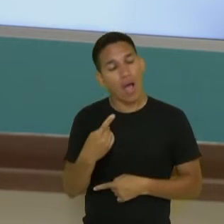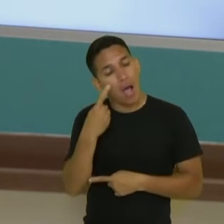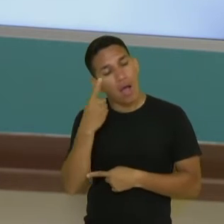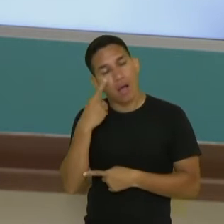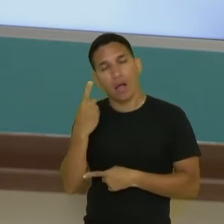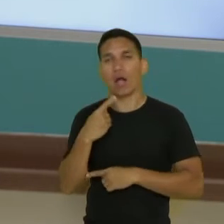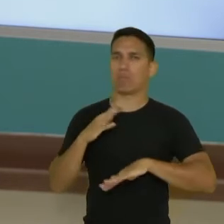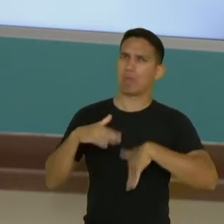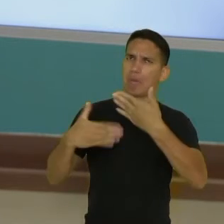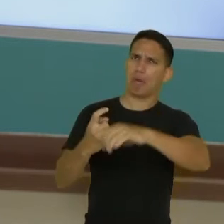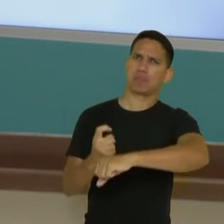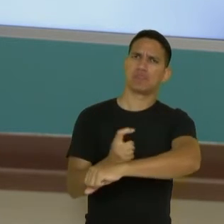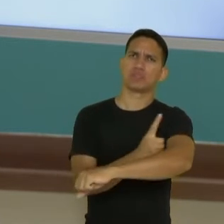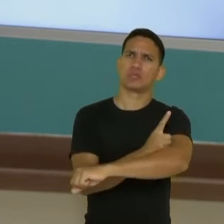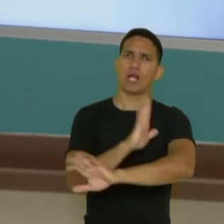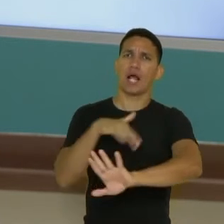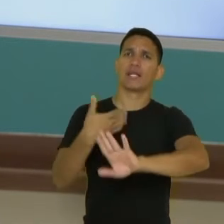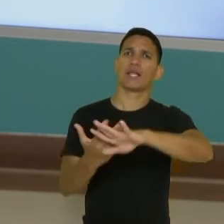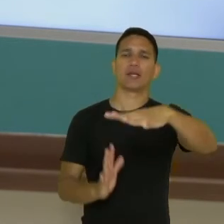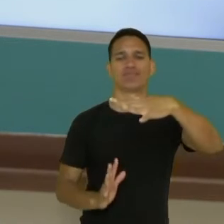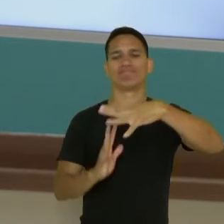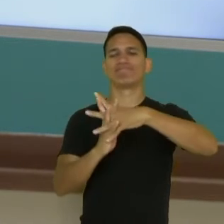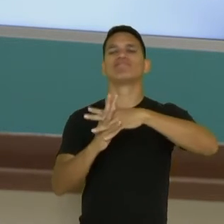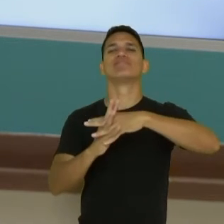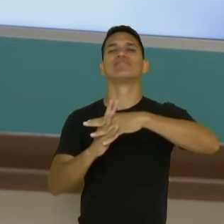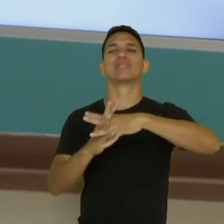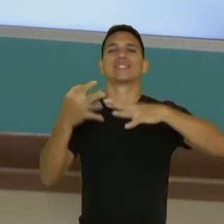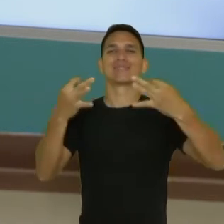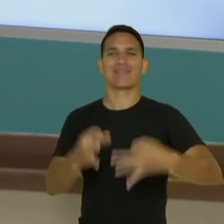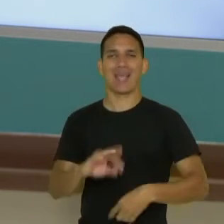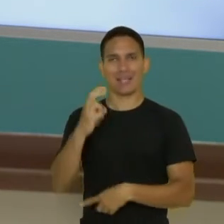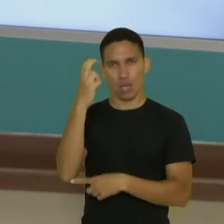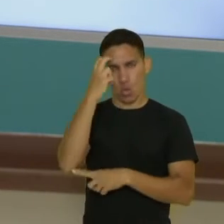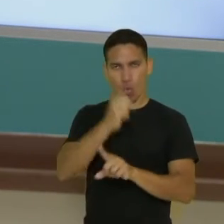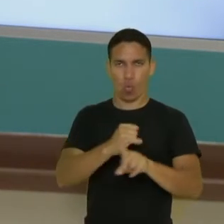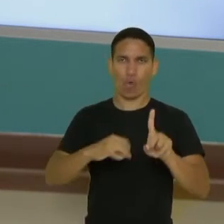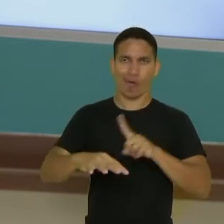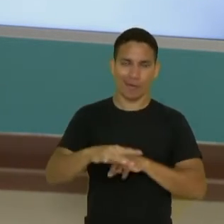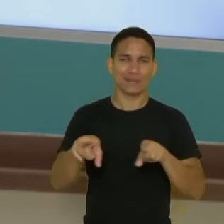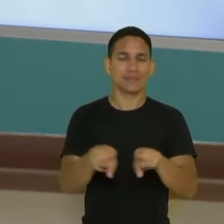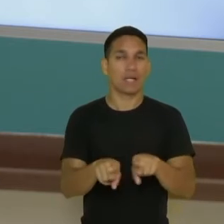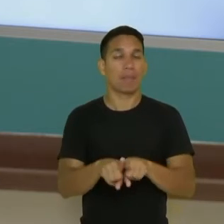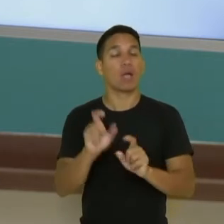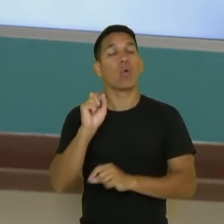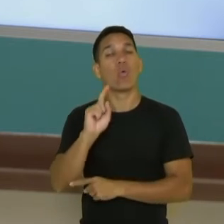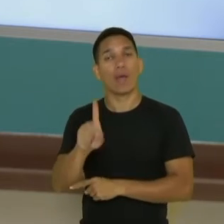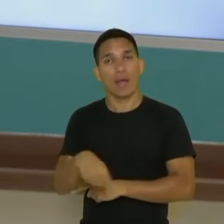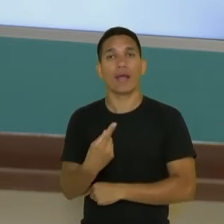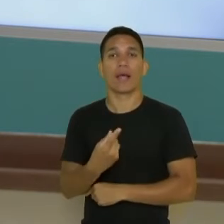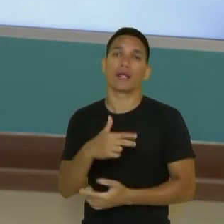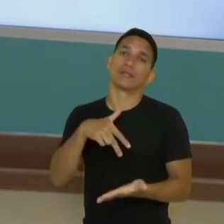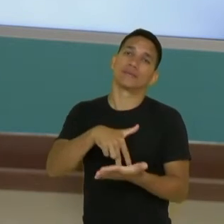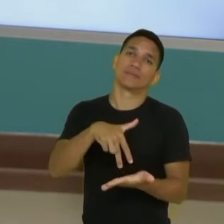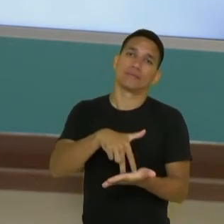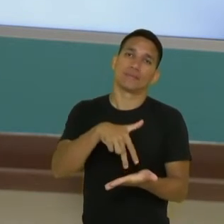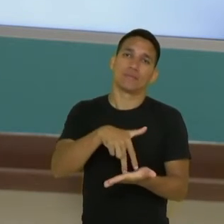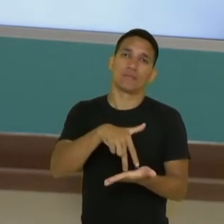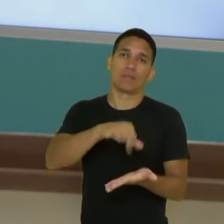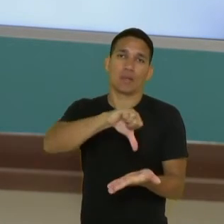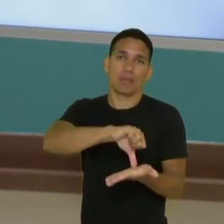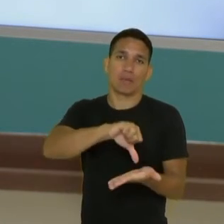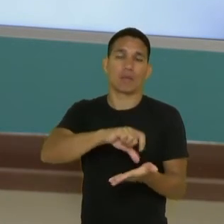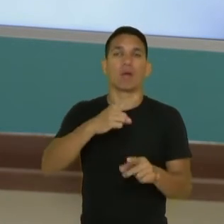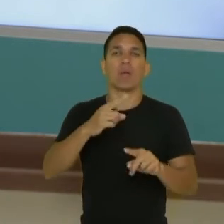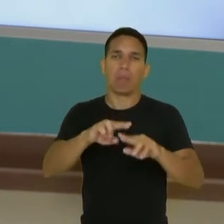rumo à civilização, rumo a um tipo ideal de cultura. E uma perspectiva também etnocêntrica e, claro,